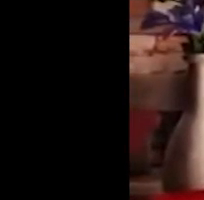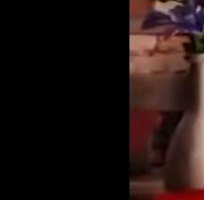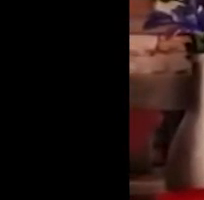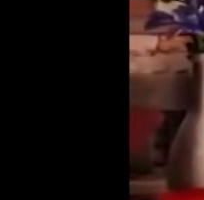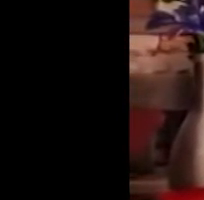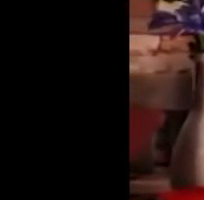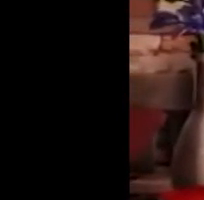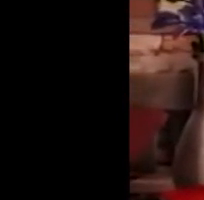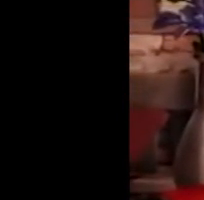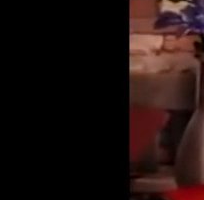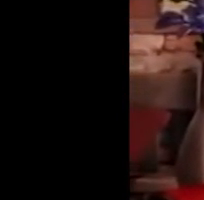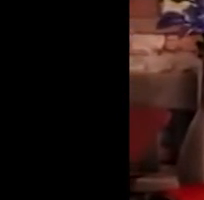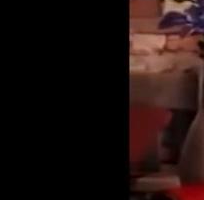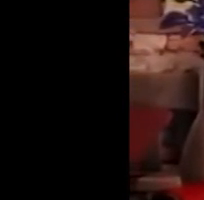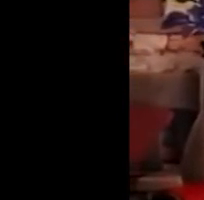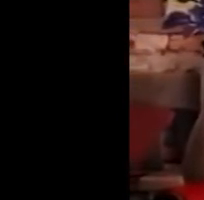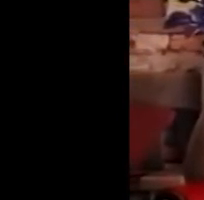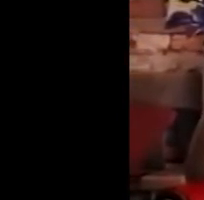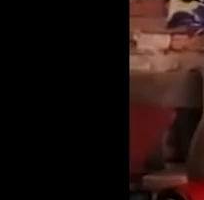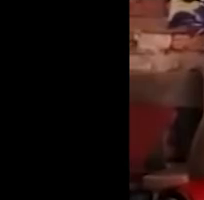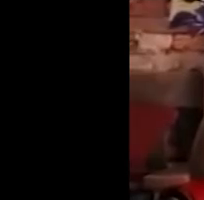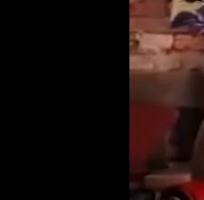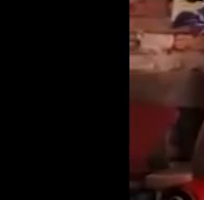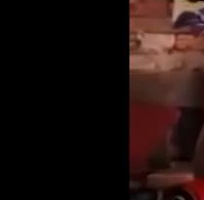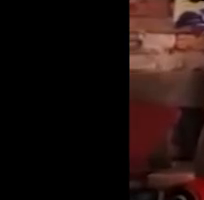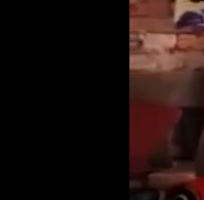então chamou um